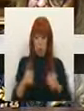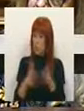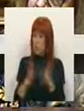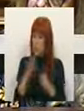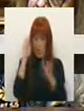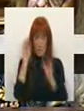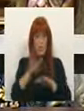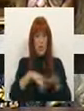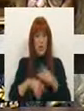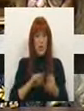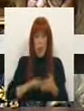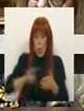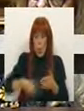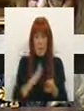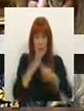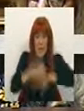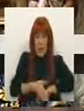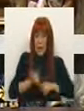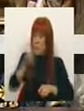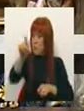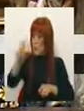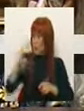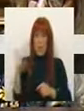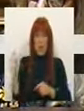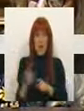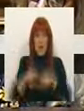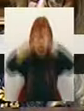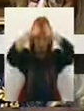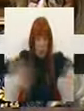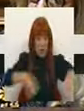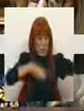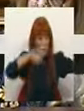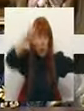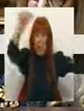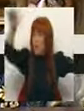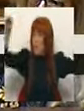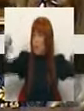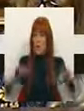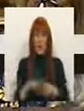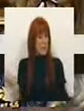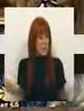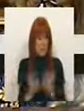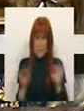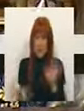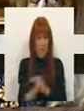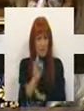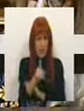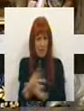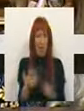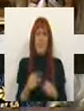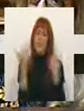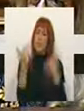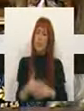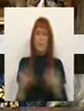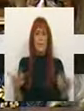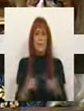os formadores eram contratados diretamente pelas unidades orgânicas locais, em conformidade com a lei, é certo, mas